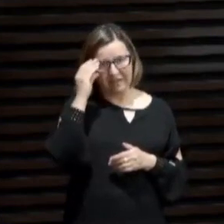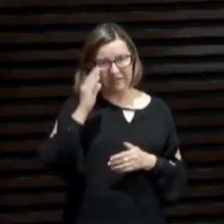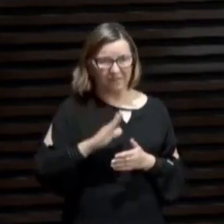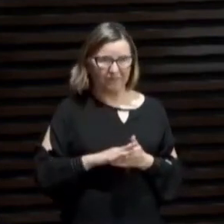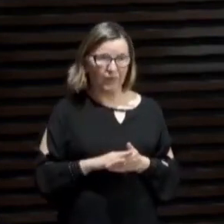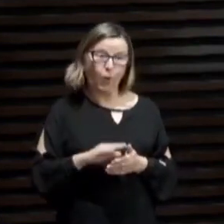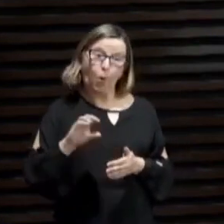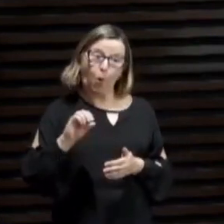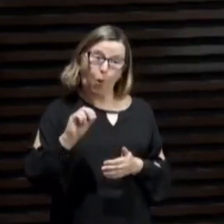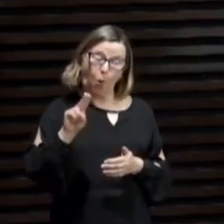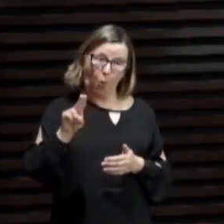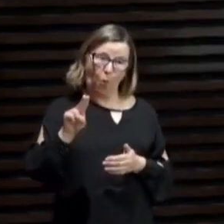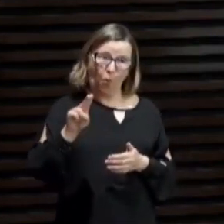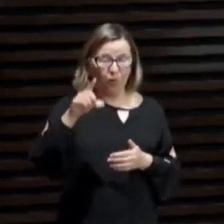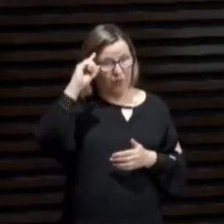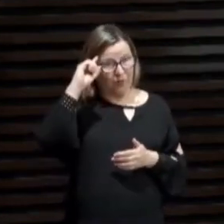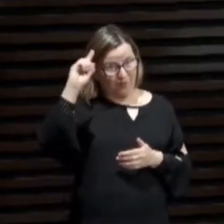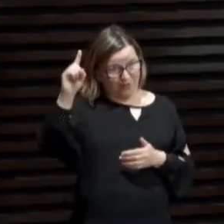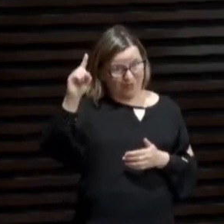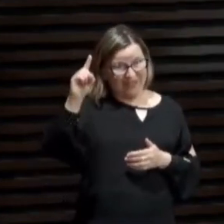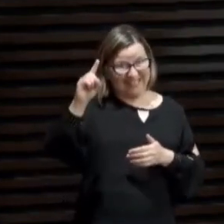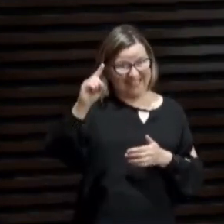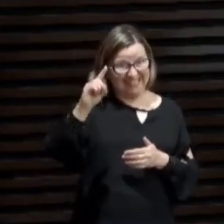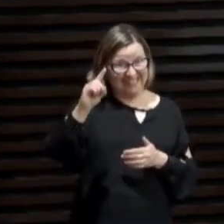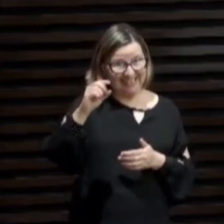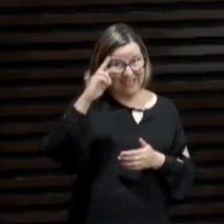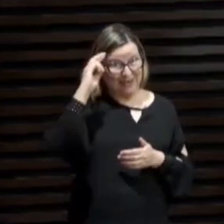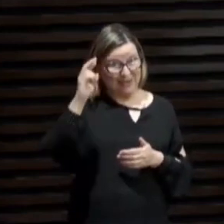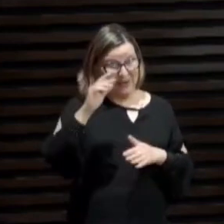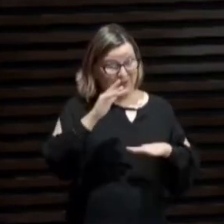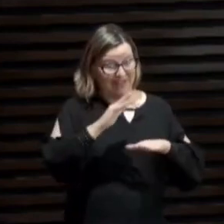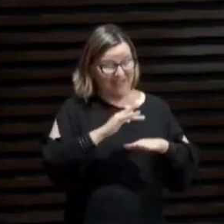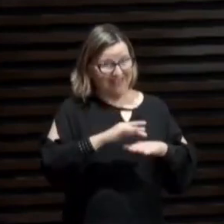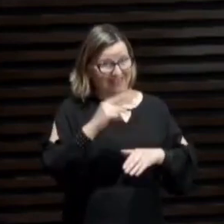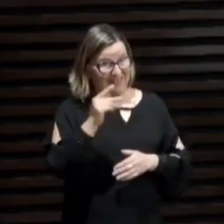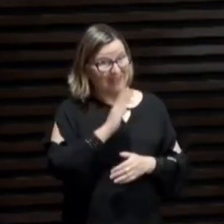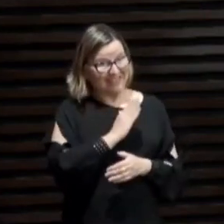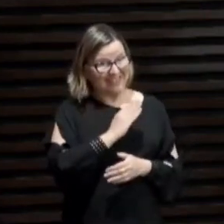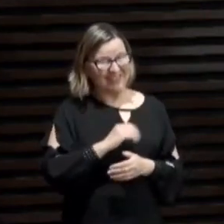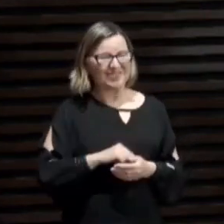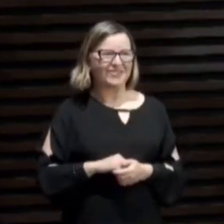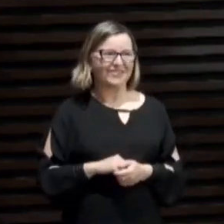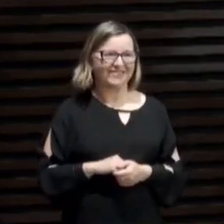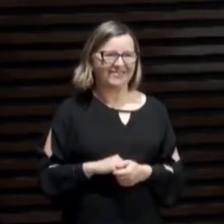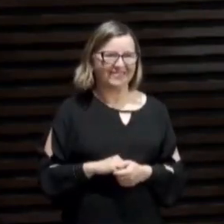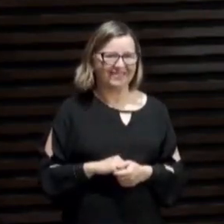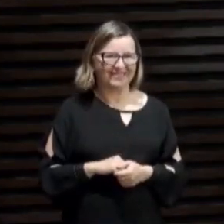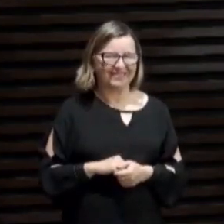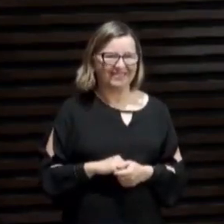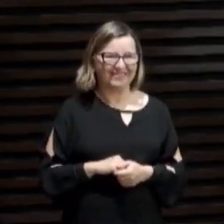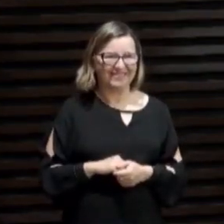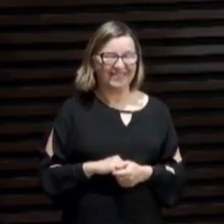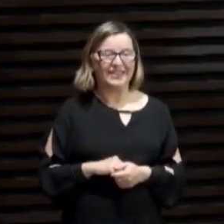Ou o dia que o Senhor veio atrás de você? Porque não há ninguém que entenda, não há ninguém que busque a Deus. Não vem com essa história que você está buscando a